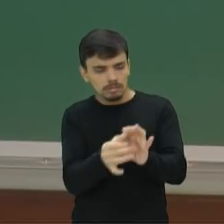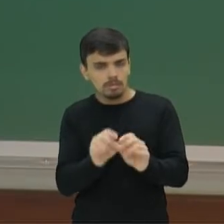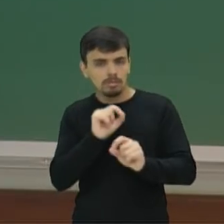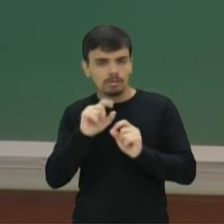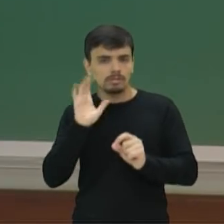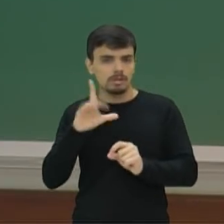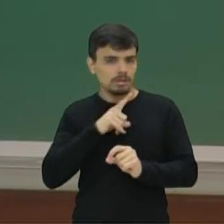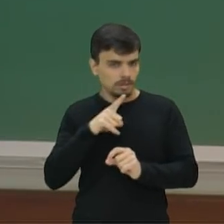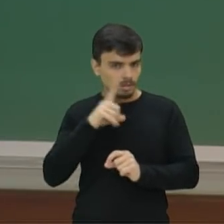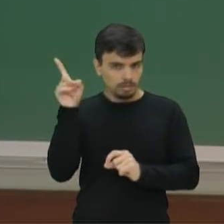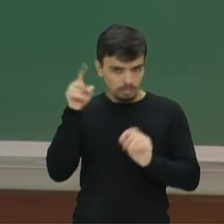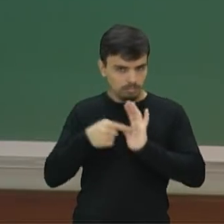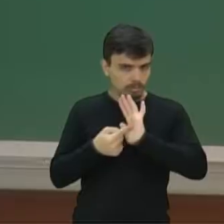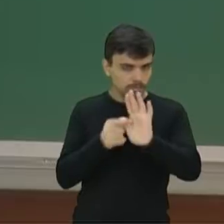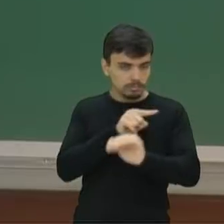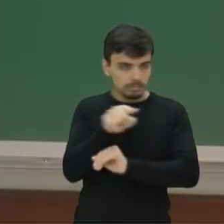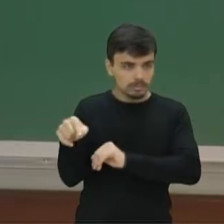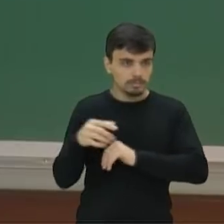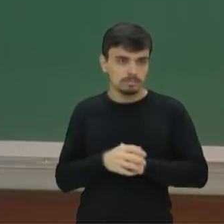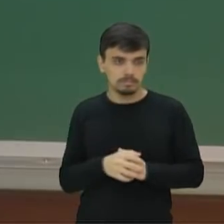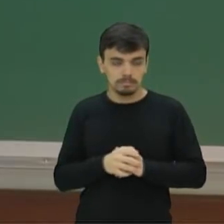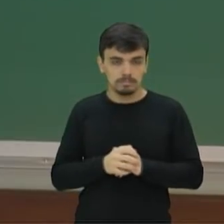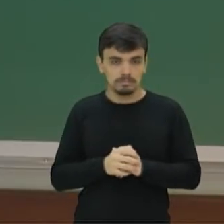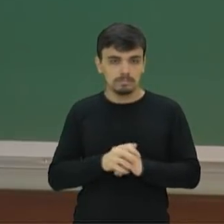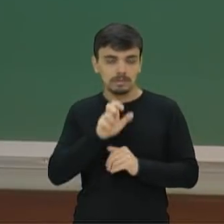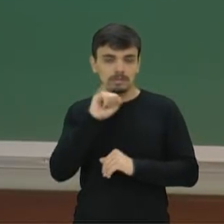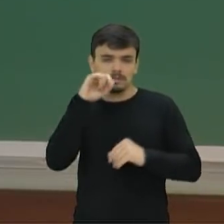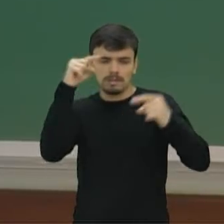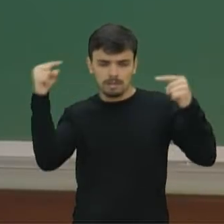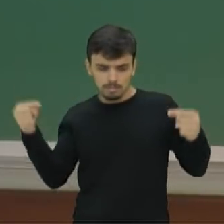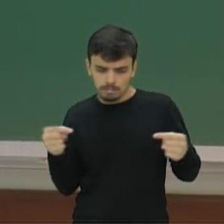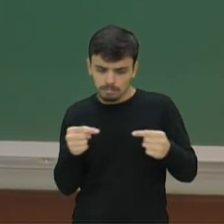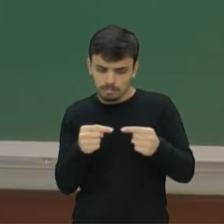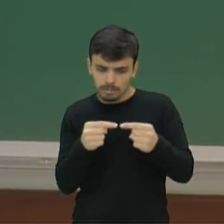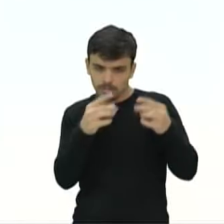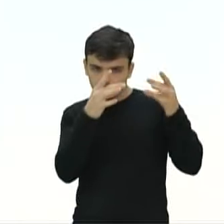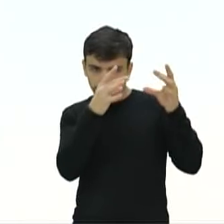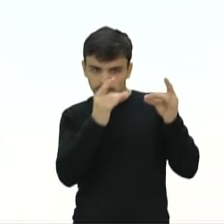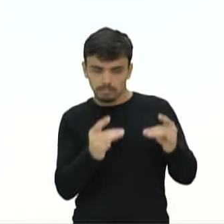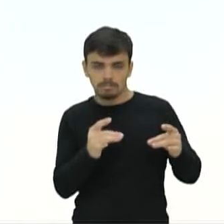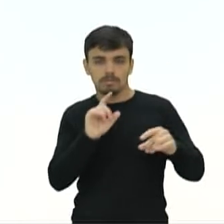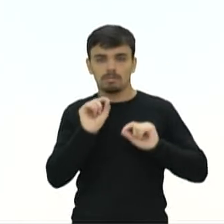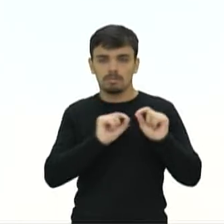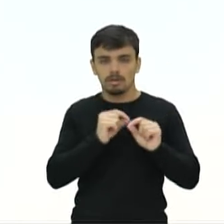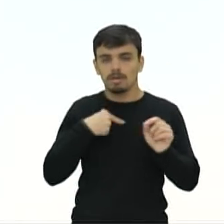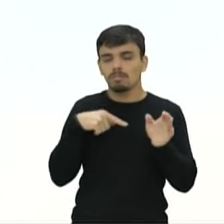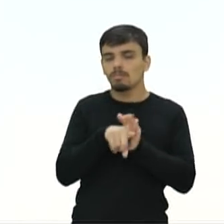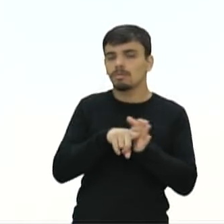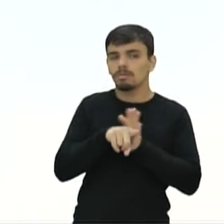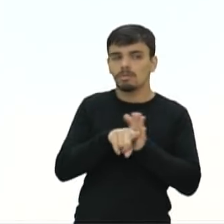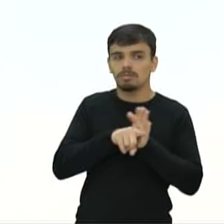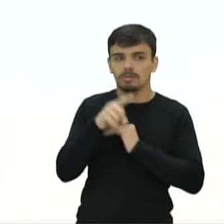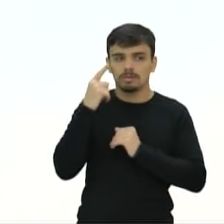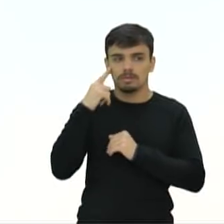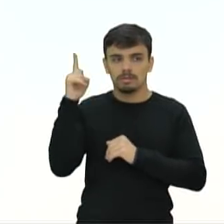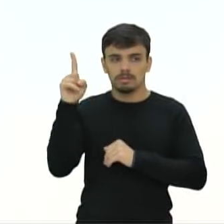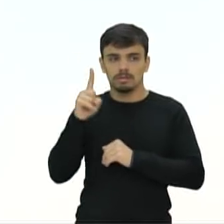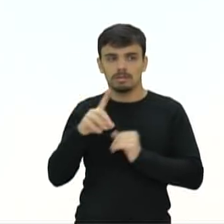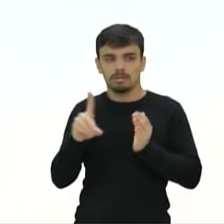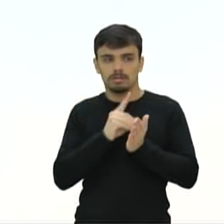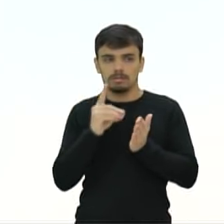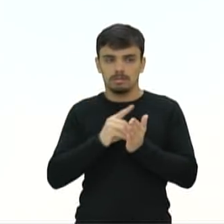a definição aqui para você também, ó. Então vamos ver se coincidem as nossas definições. Eu procurei no